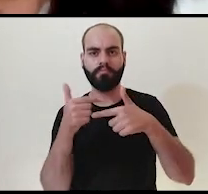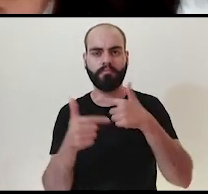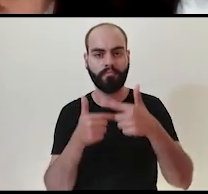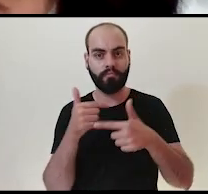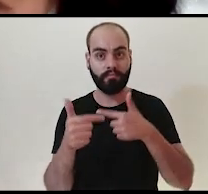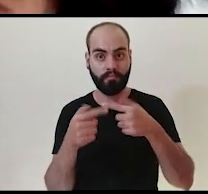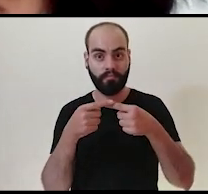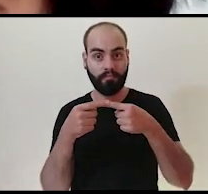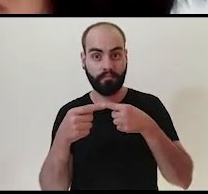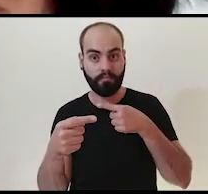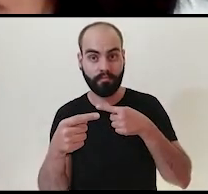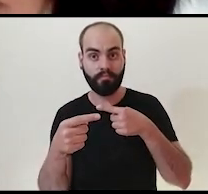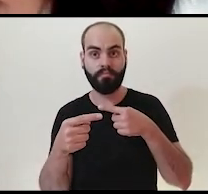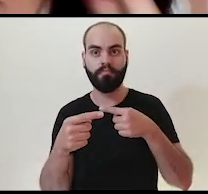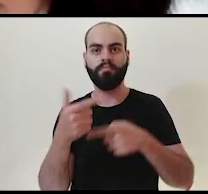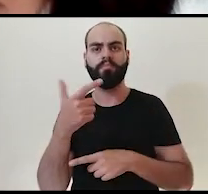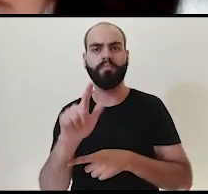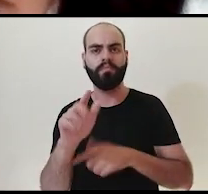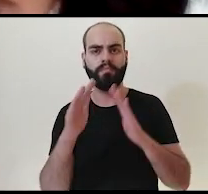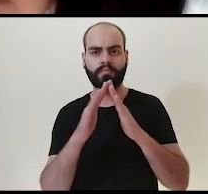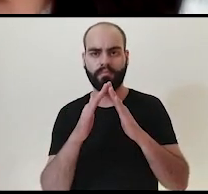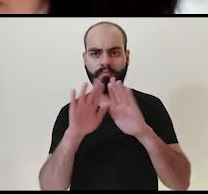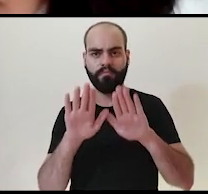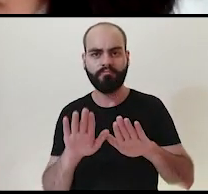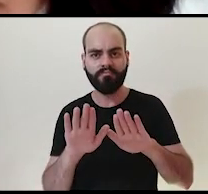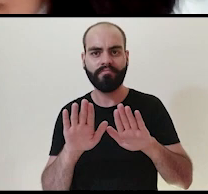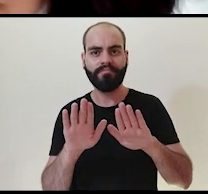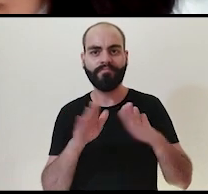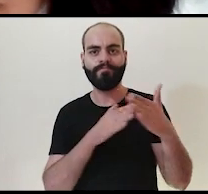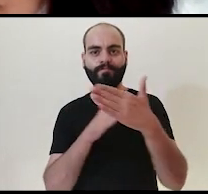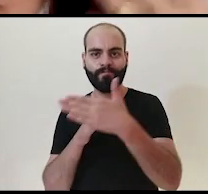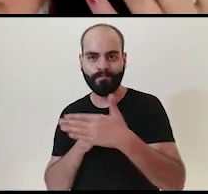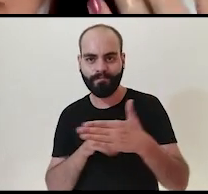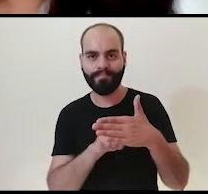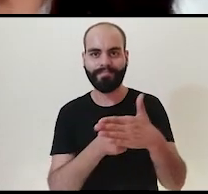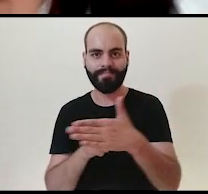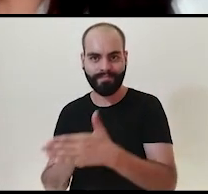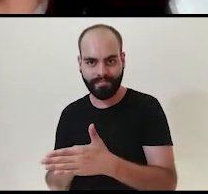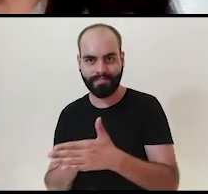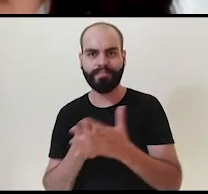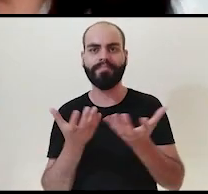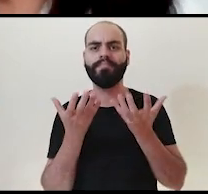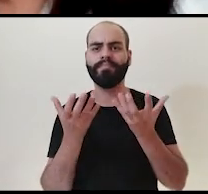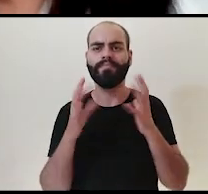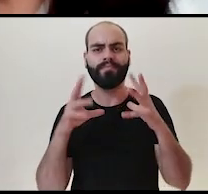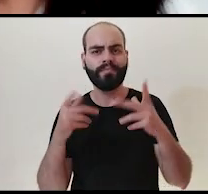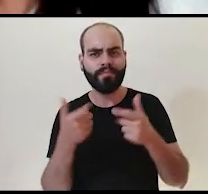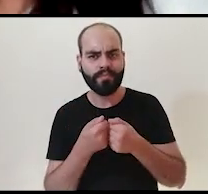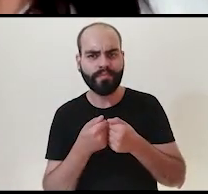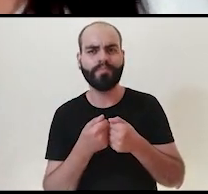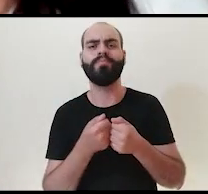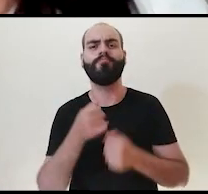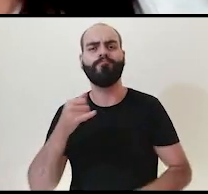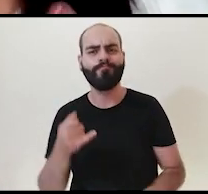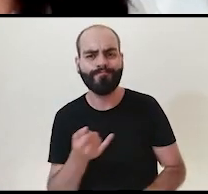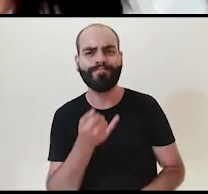semana em que a gente está entrando em um novo lockdown. E quero que todo mundo aproveite tudo que a Aline